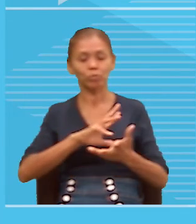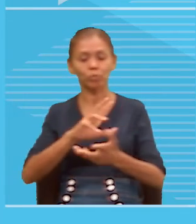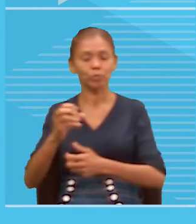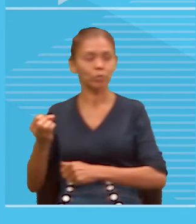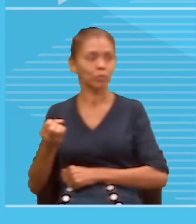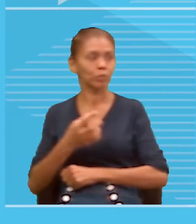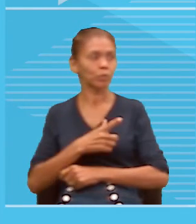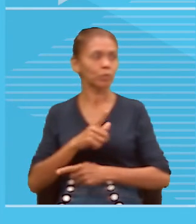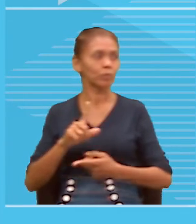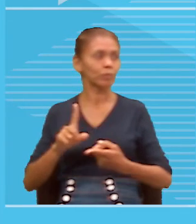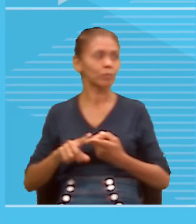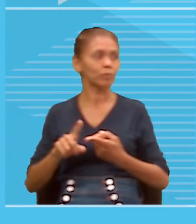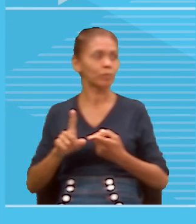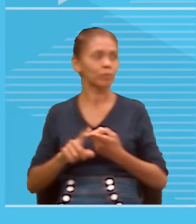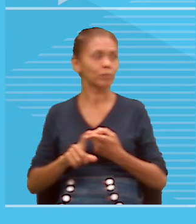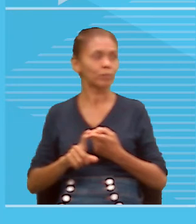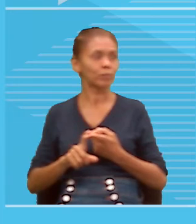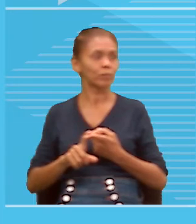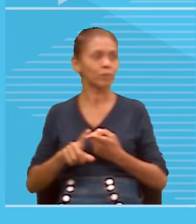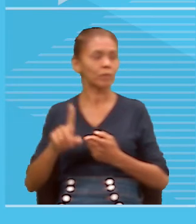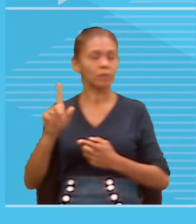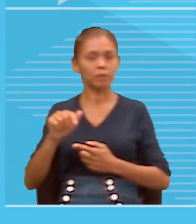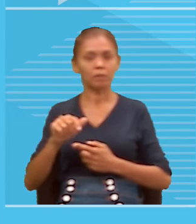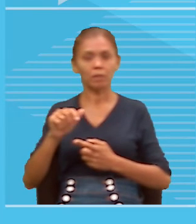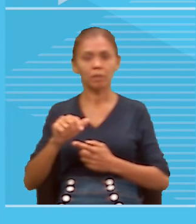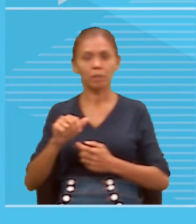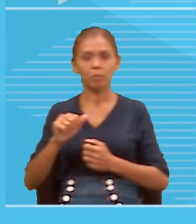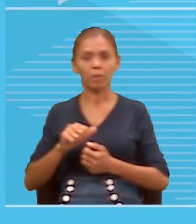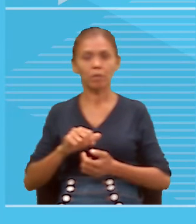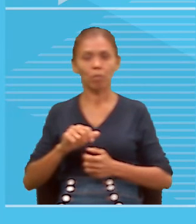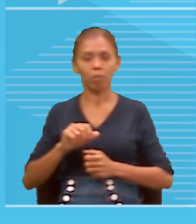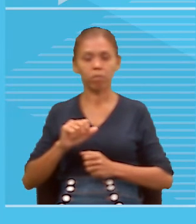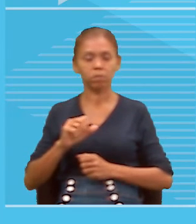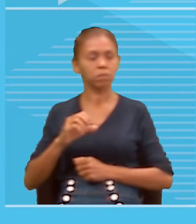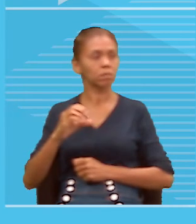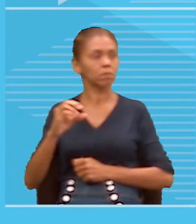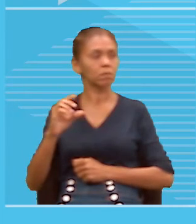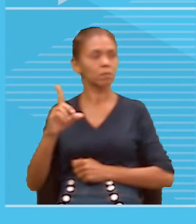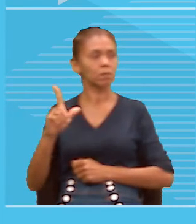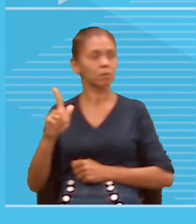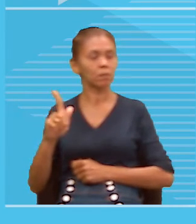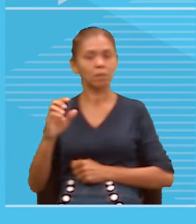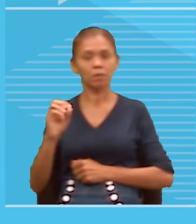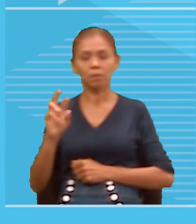indivíduos não é de menor porte porque um gorila ele também é muito grande né ainda